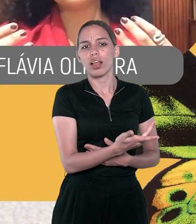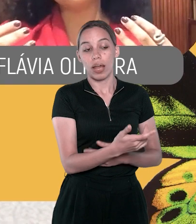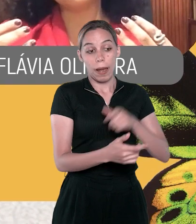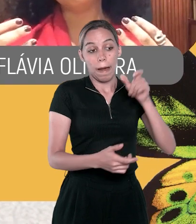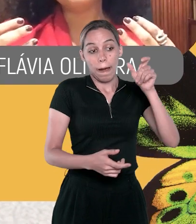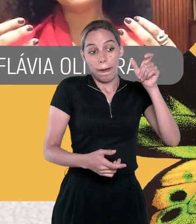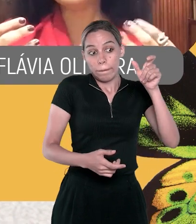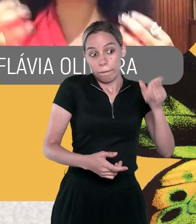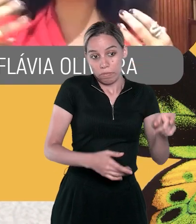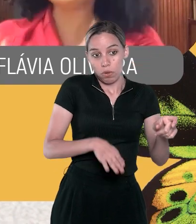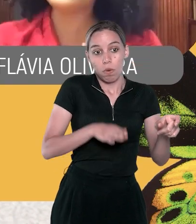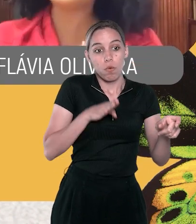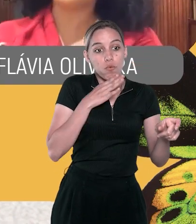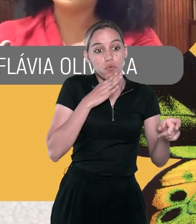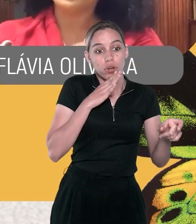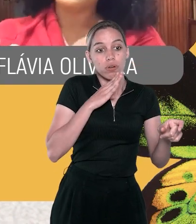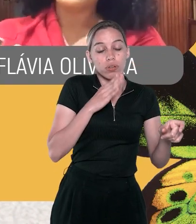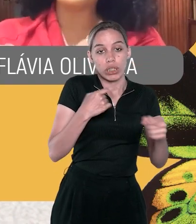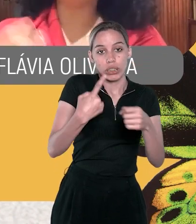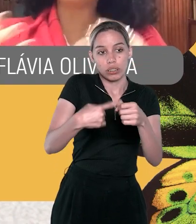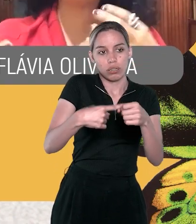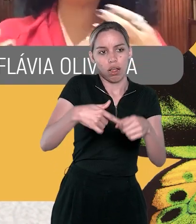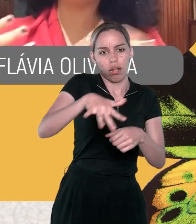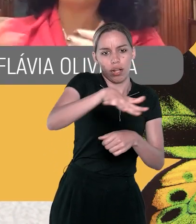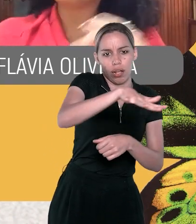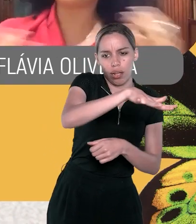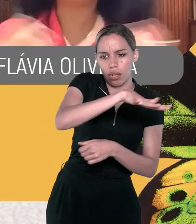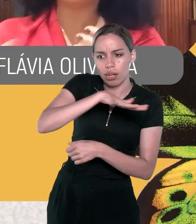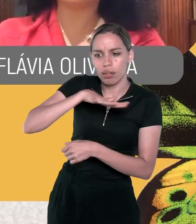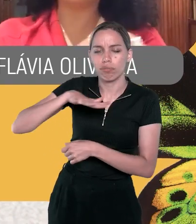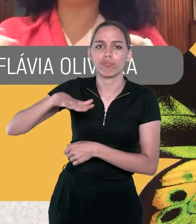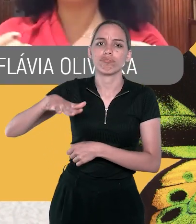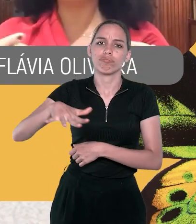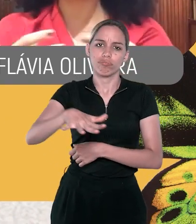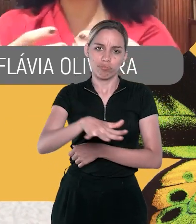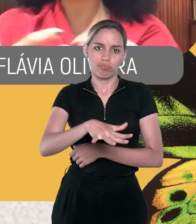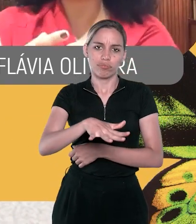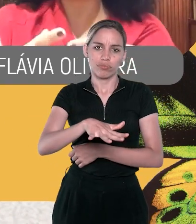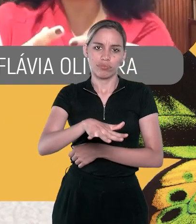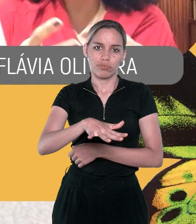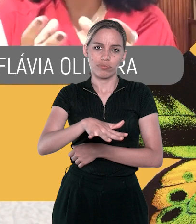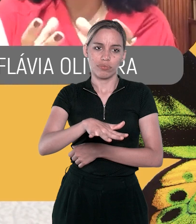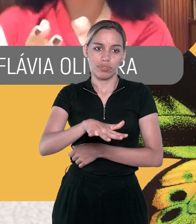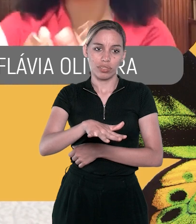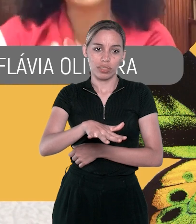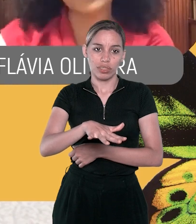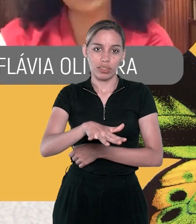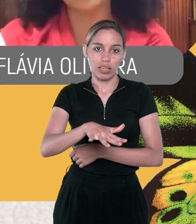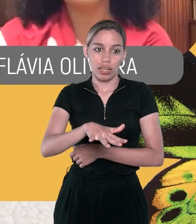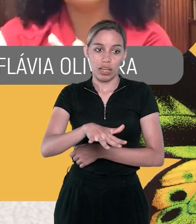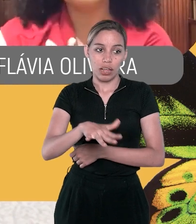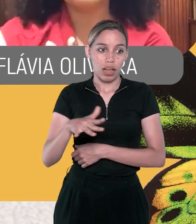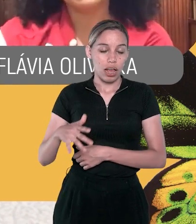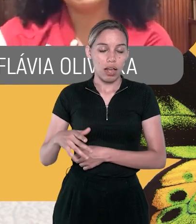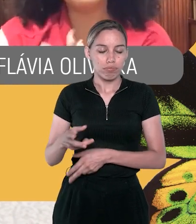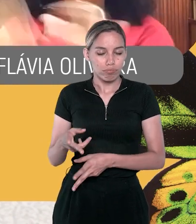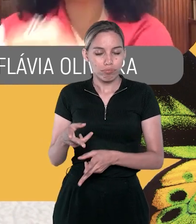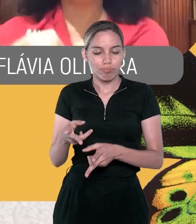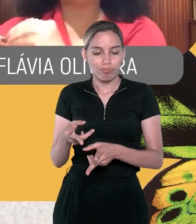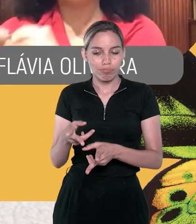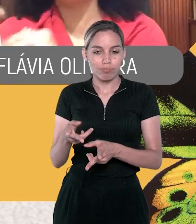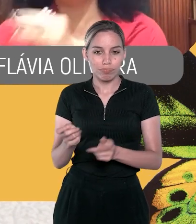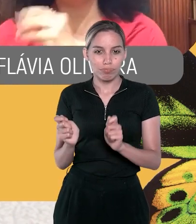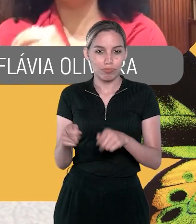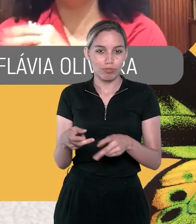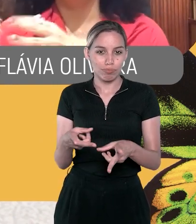conhece a cidade, que transita. É impressionante como todo mundo é meio enclausurado,